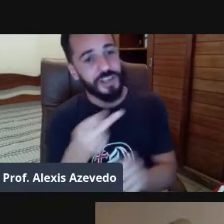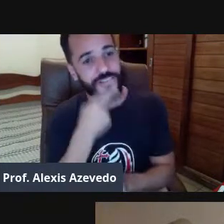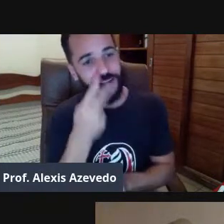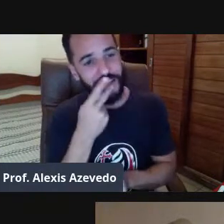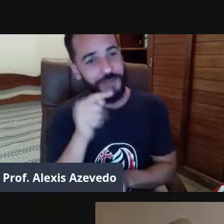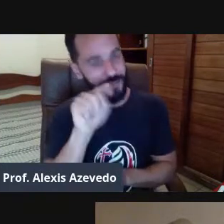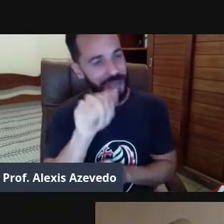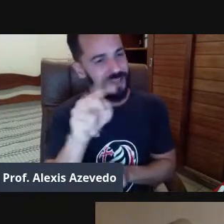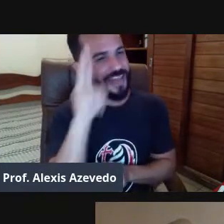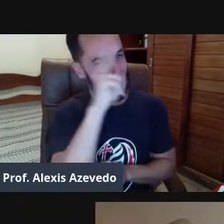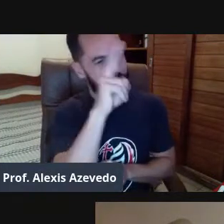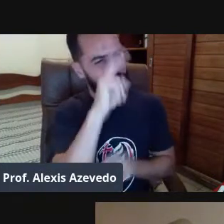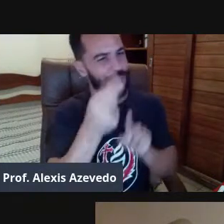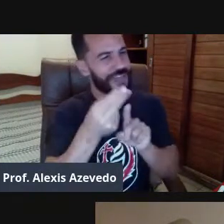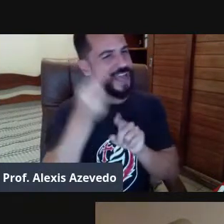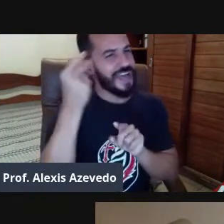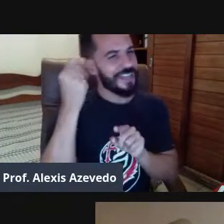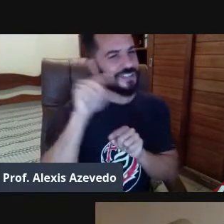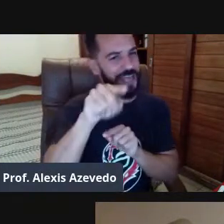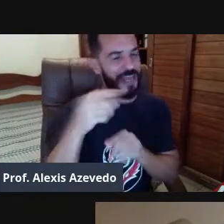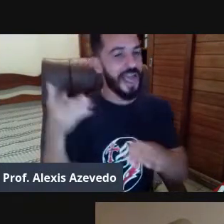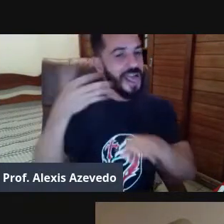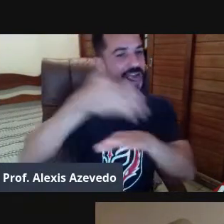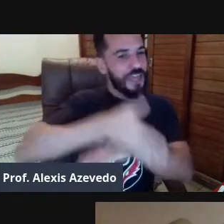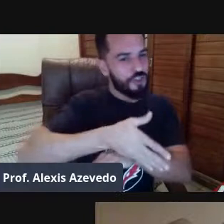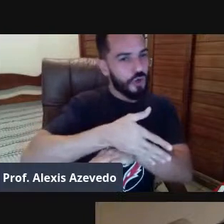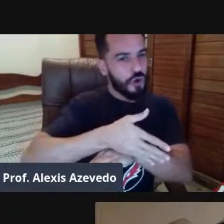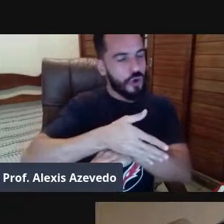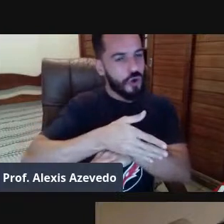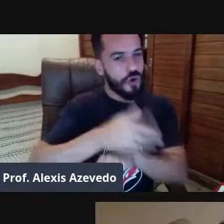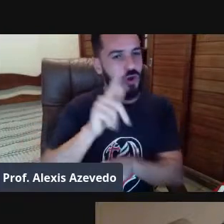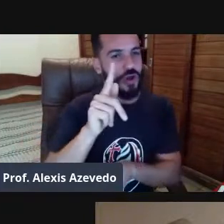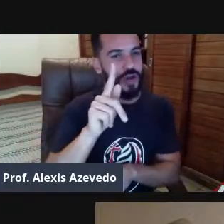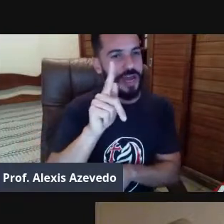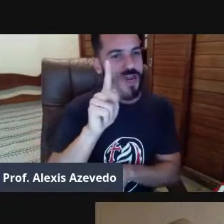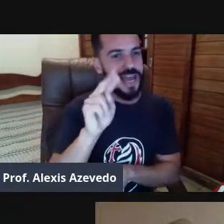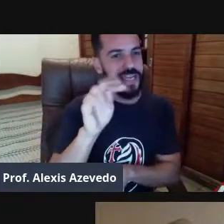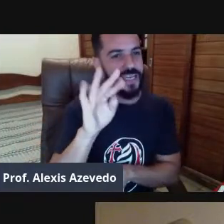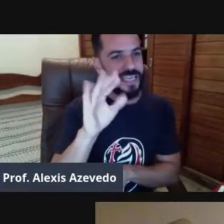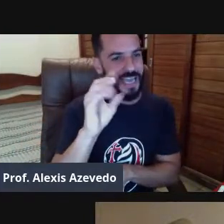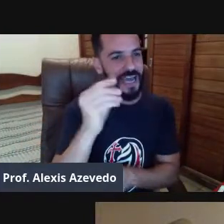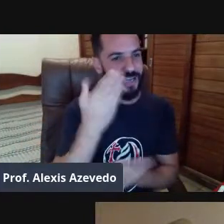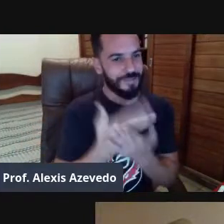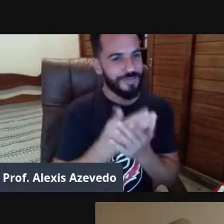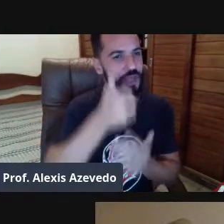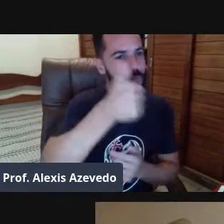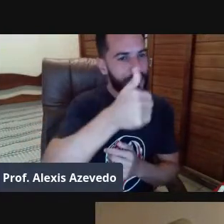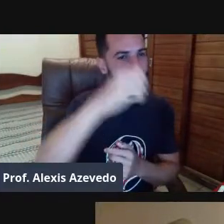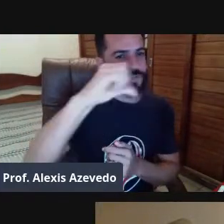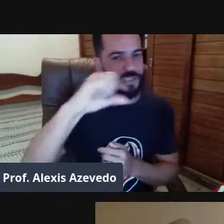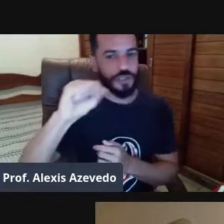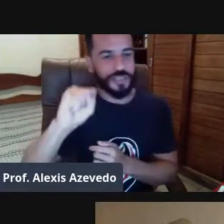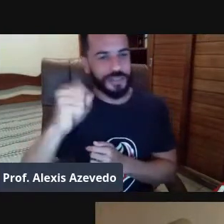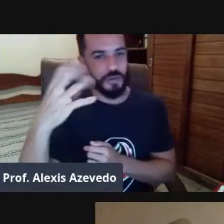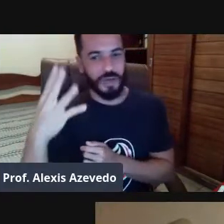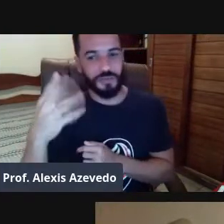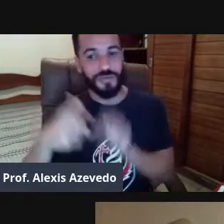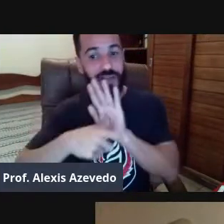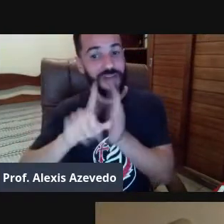também, na época que eu estudei na Guiná, eu entrei na Guiná em 84. nós não tínhamos essa